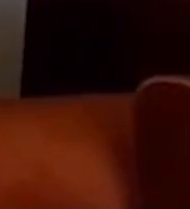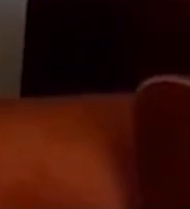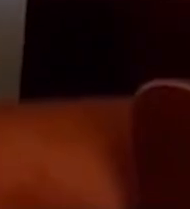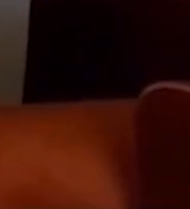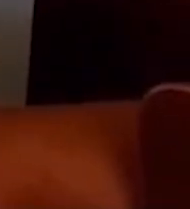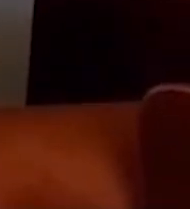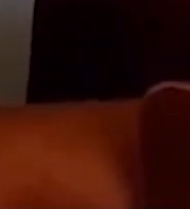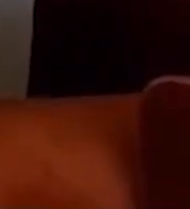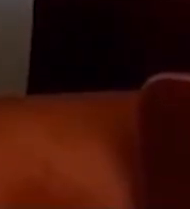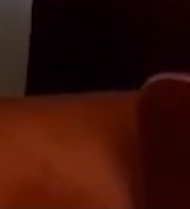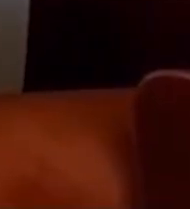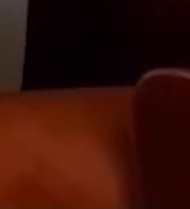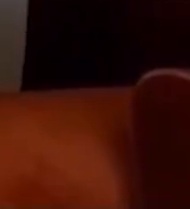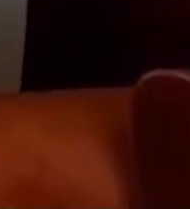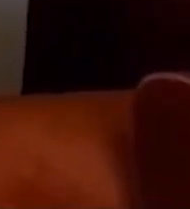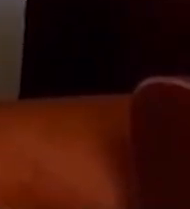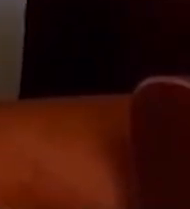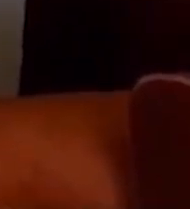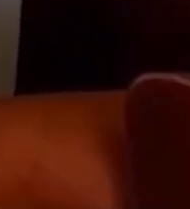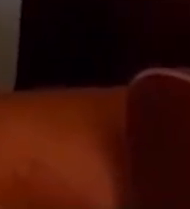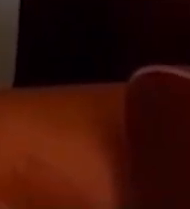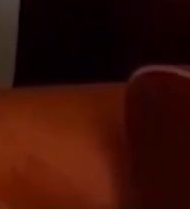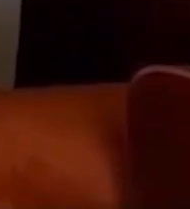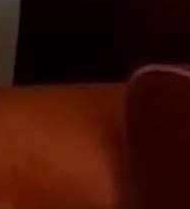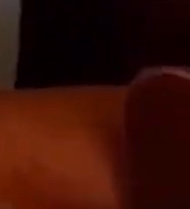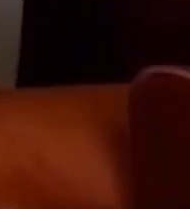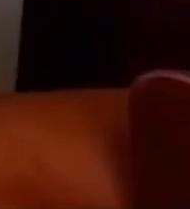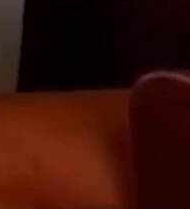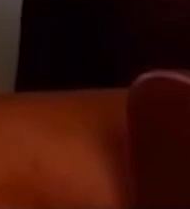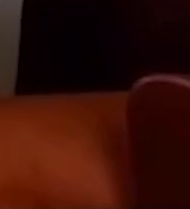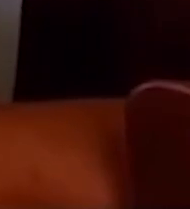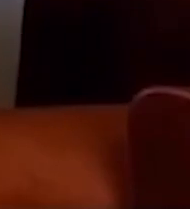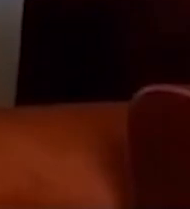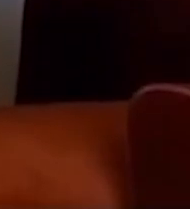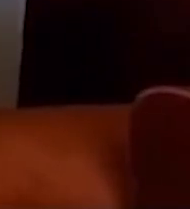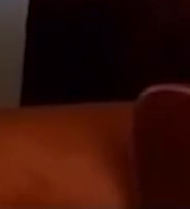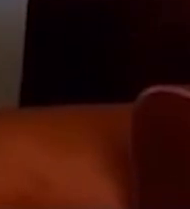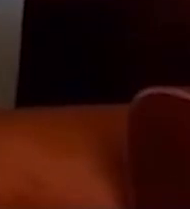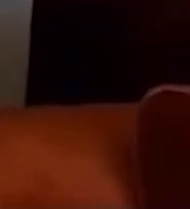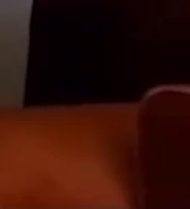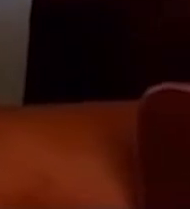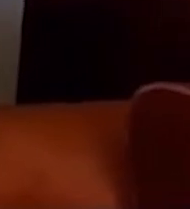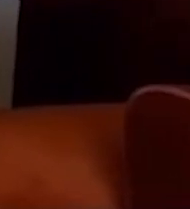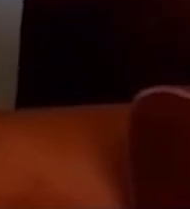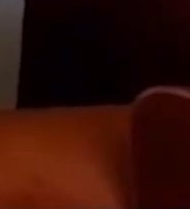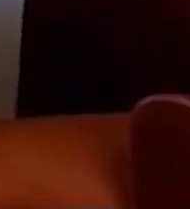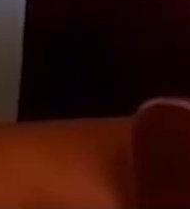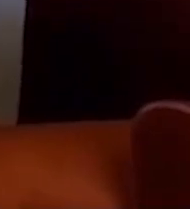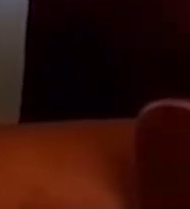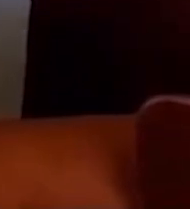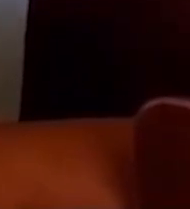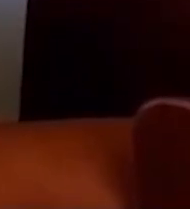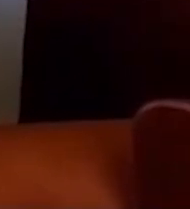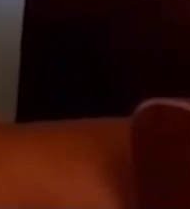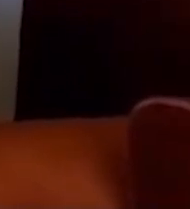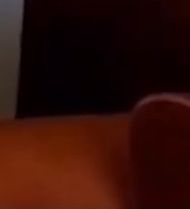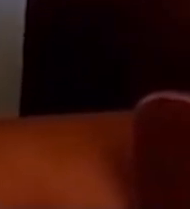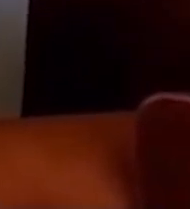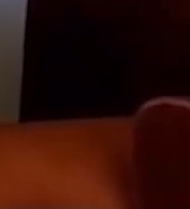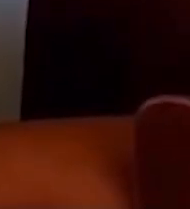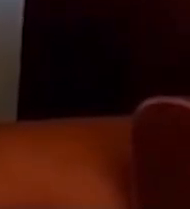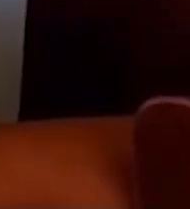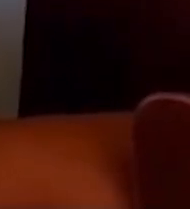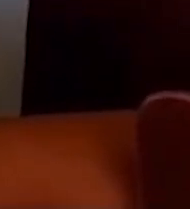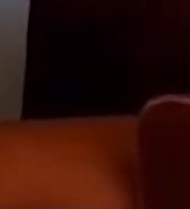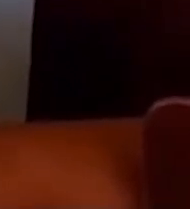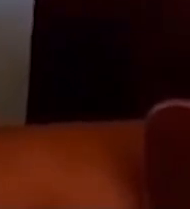né? Essa mulher de Pentecoste, essa verdadeira mulher de Pentecoste, aqui, né, foram juntos com meu pai, com a minha